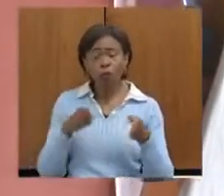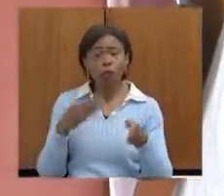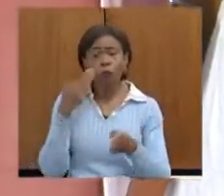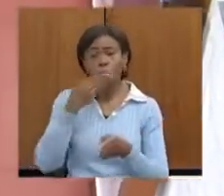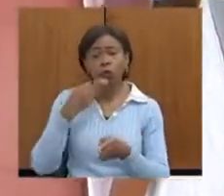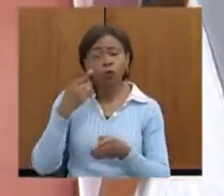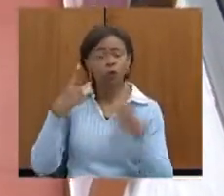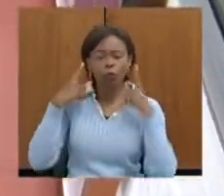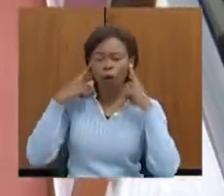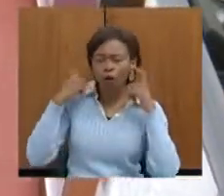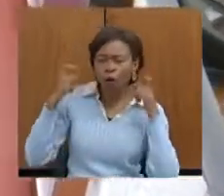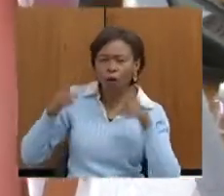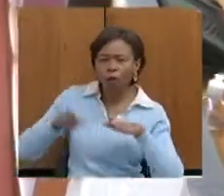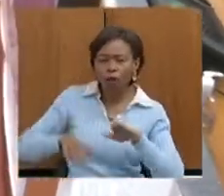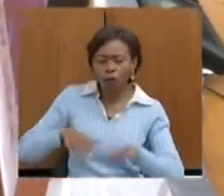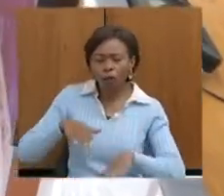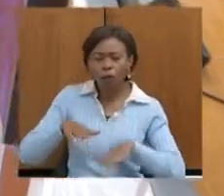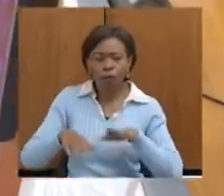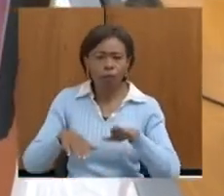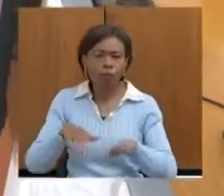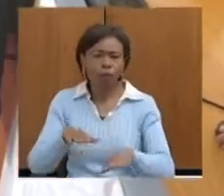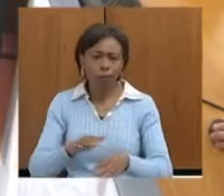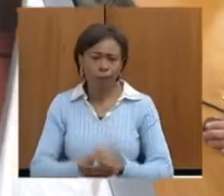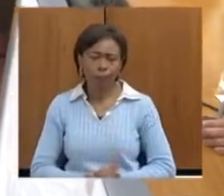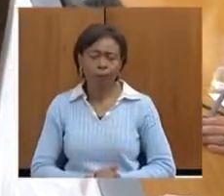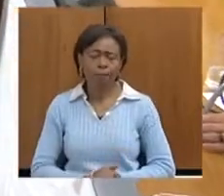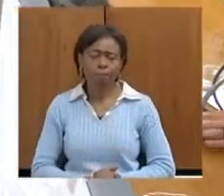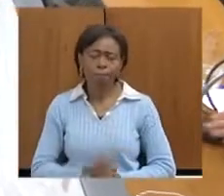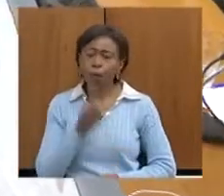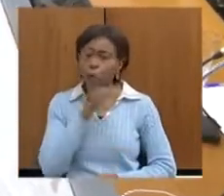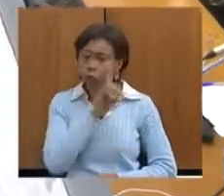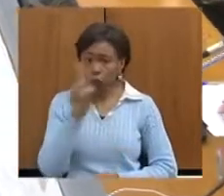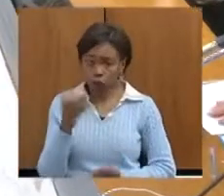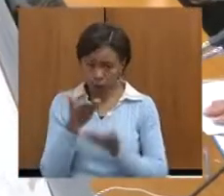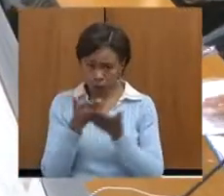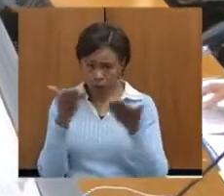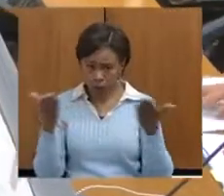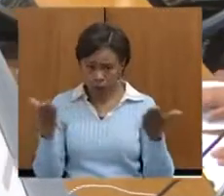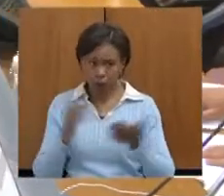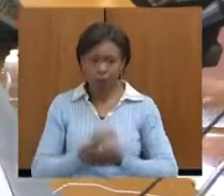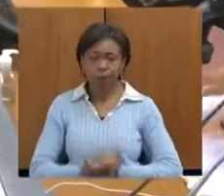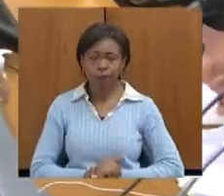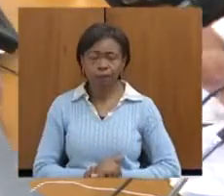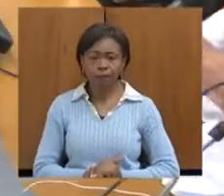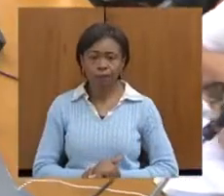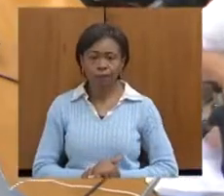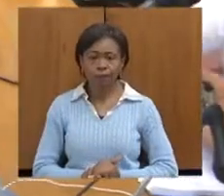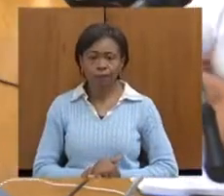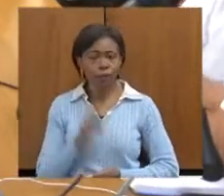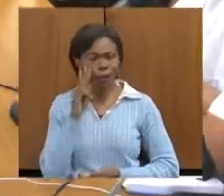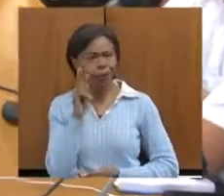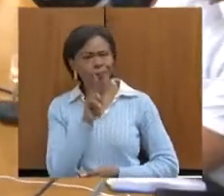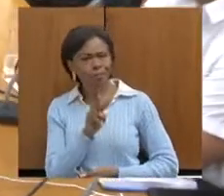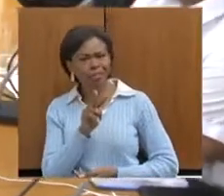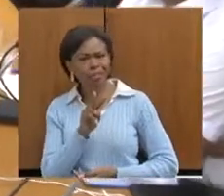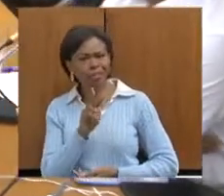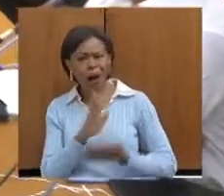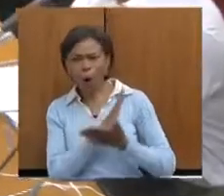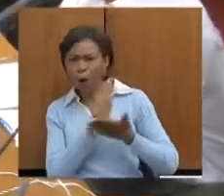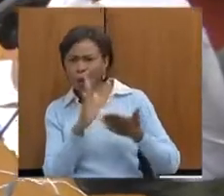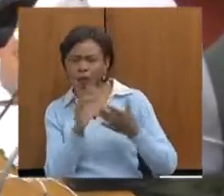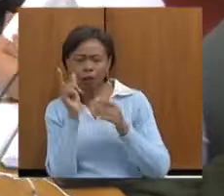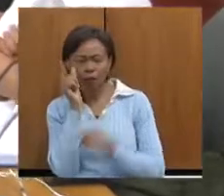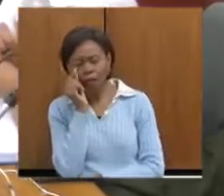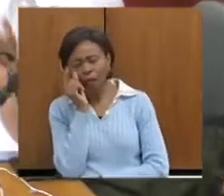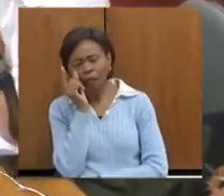fazer barulho é muito bem bom dia para vocês 20 alguns estavam dormindo